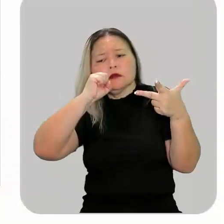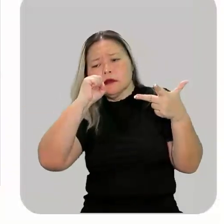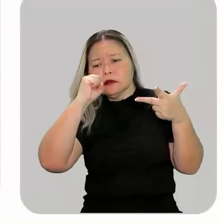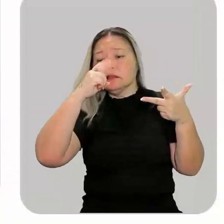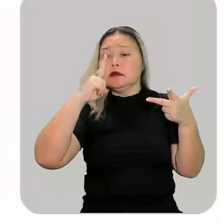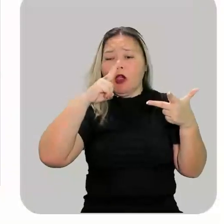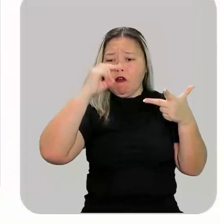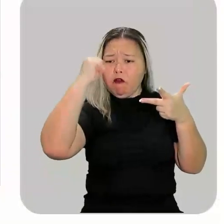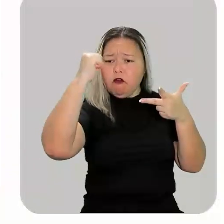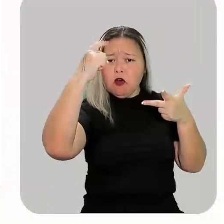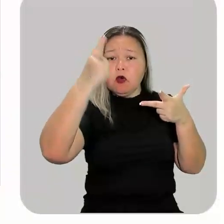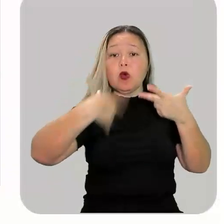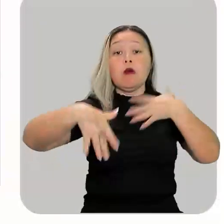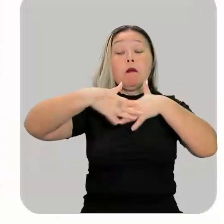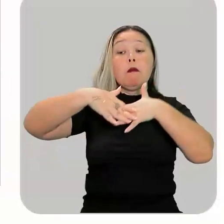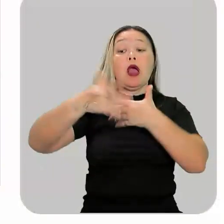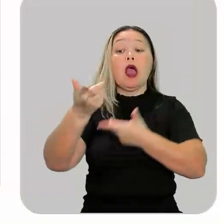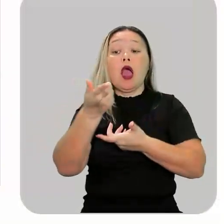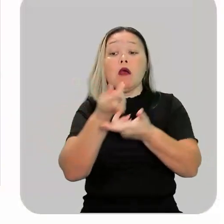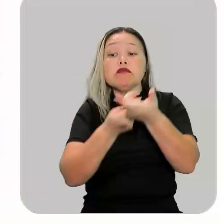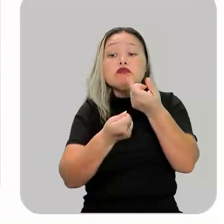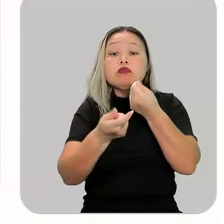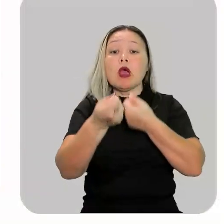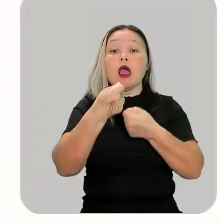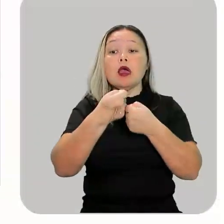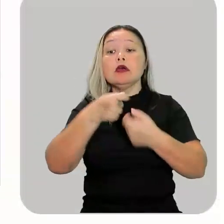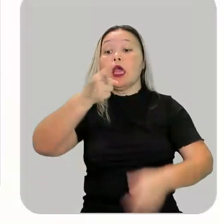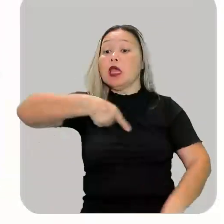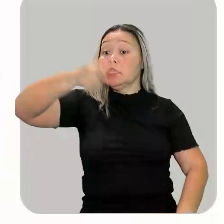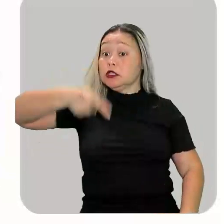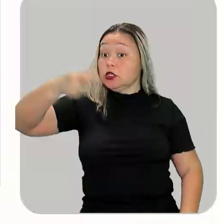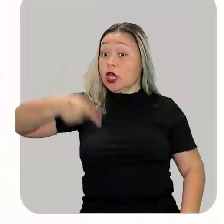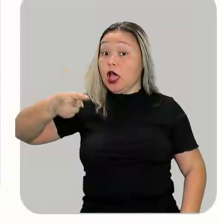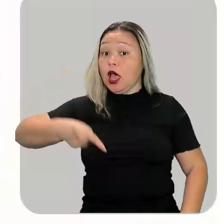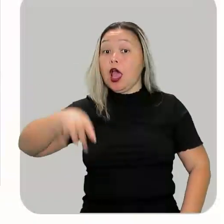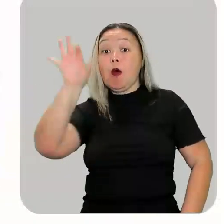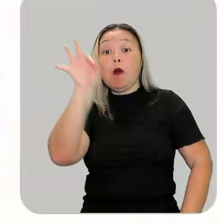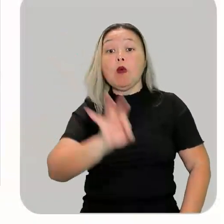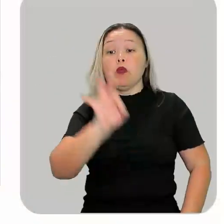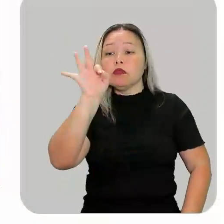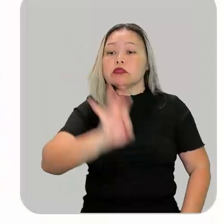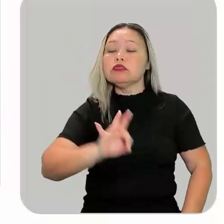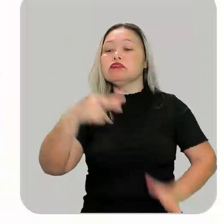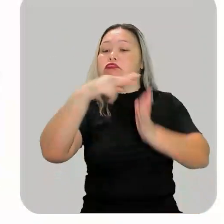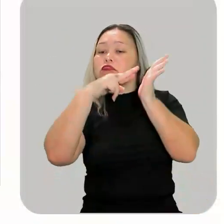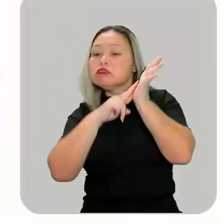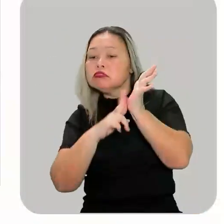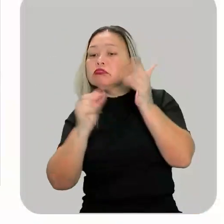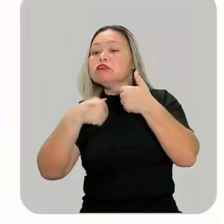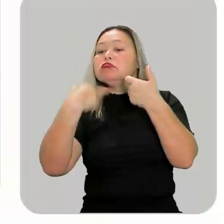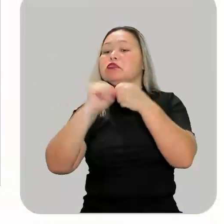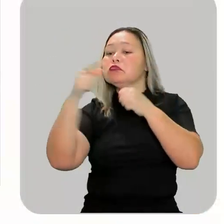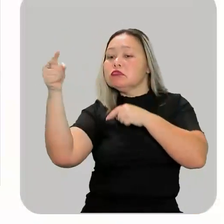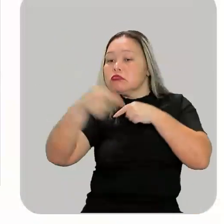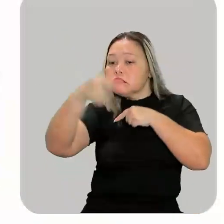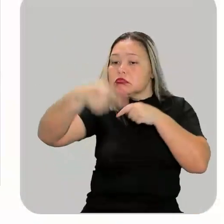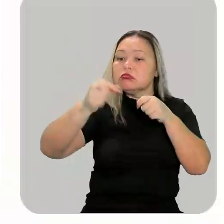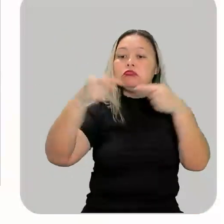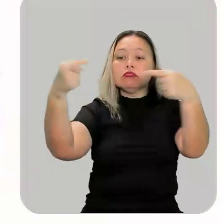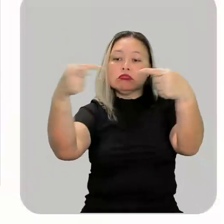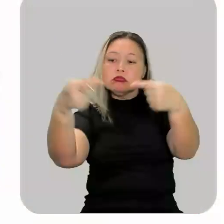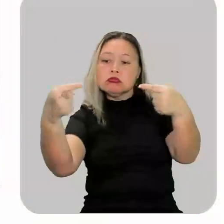forte. Matemática financeira e estatística, né? Porcentagem, regra de 3, razão,